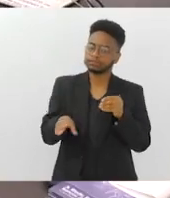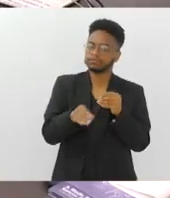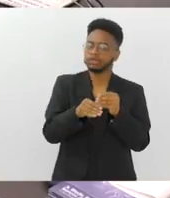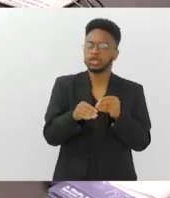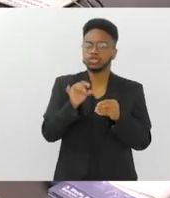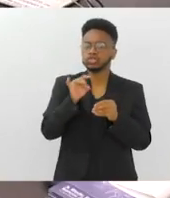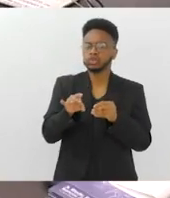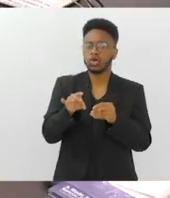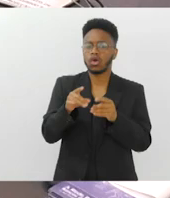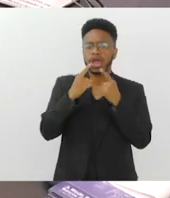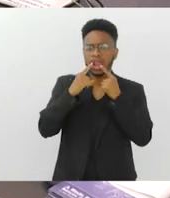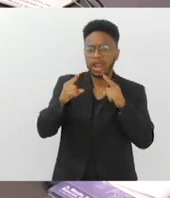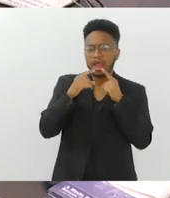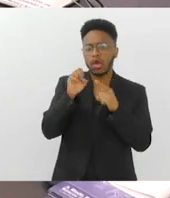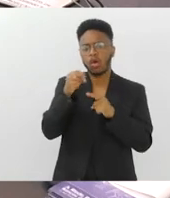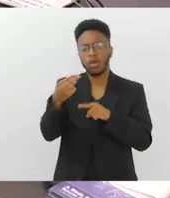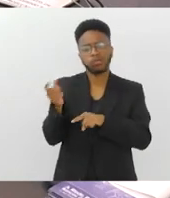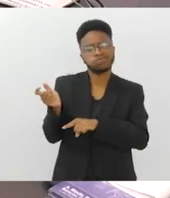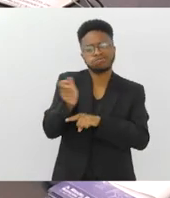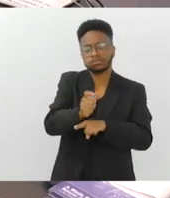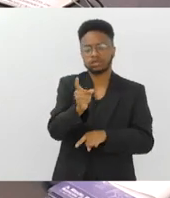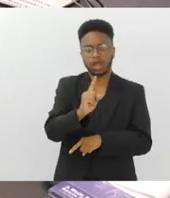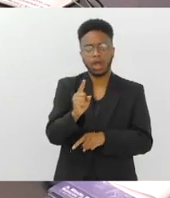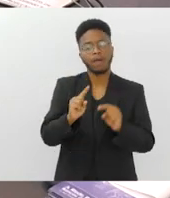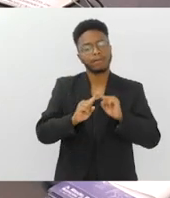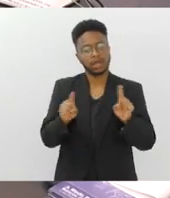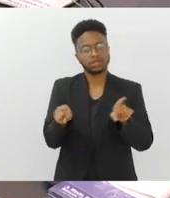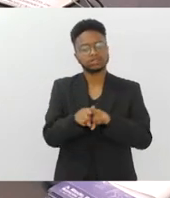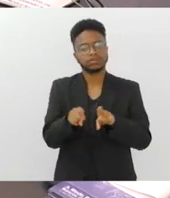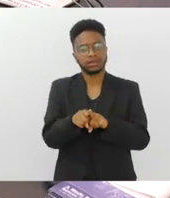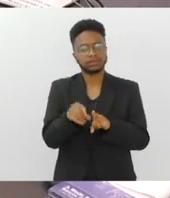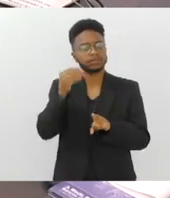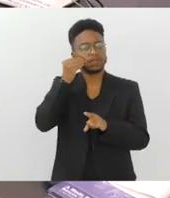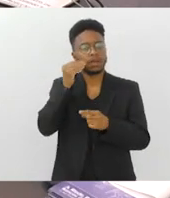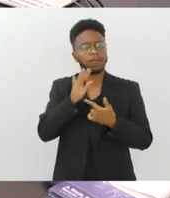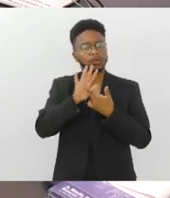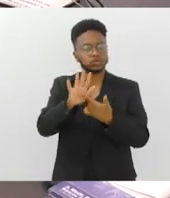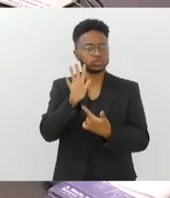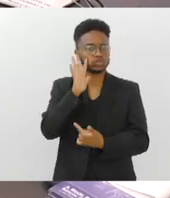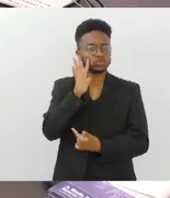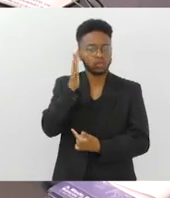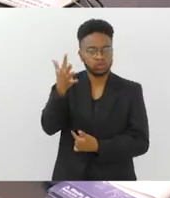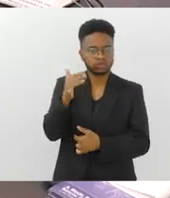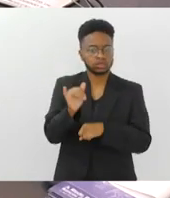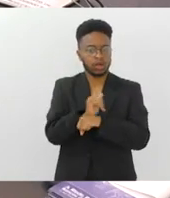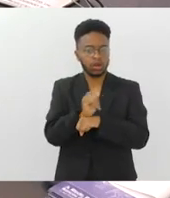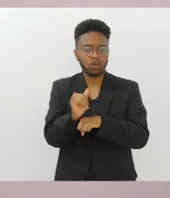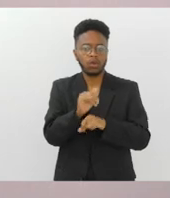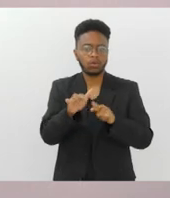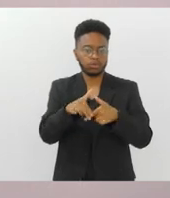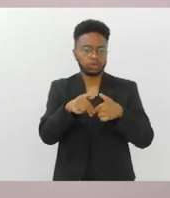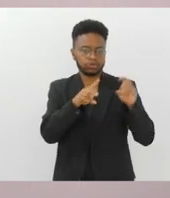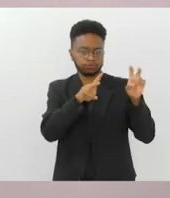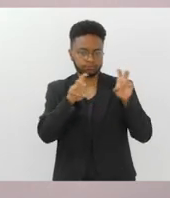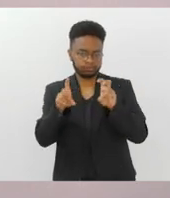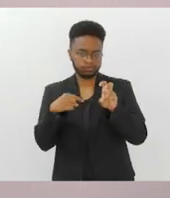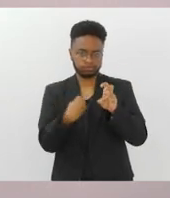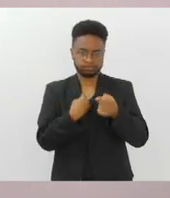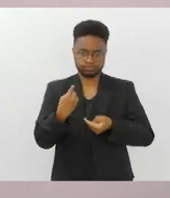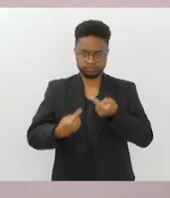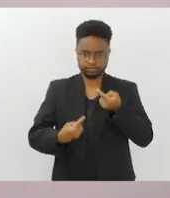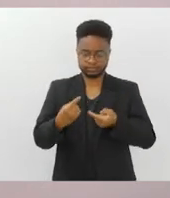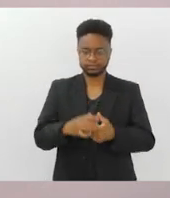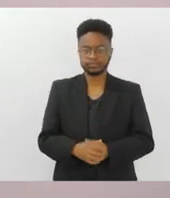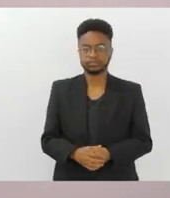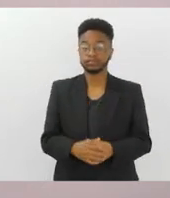questionar e criticar, mas que a gente possa também trazer algumas soluções diante dessa situação. Então, consideramos